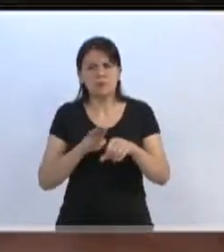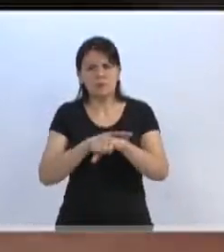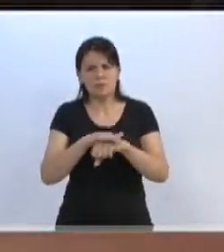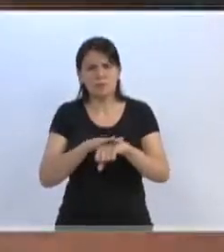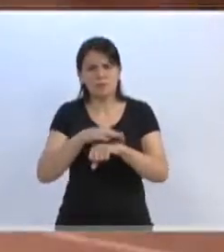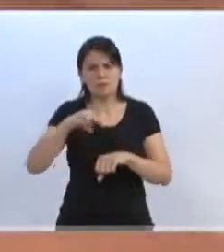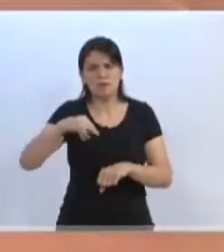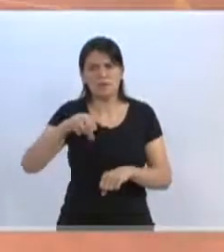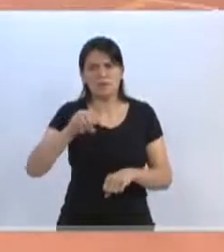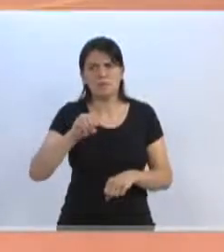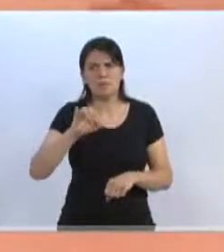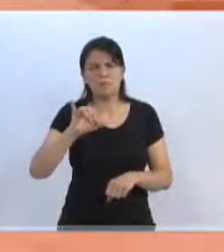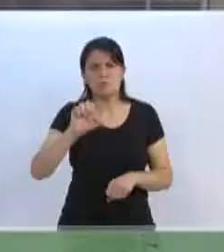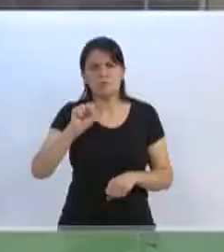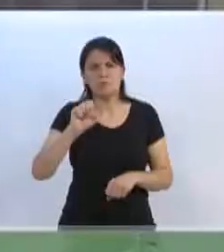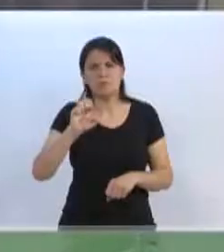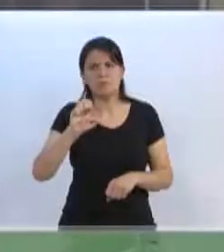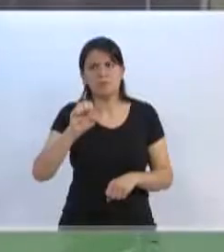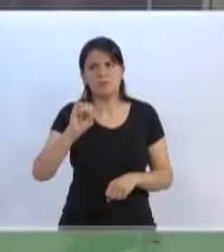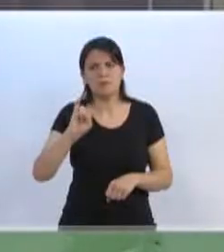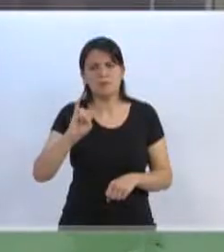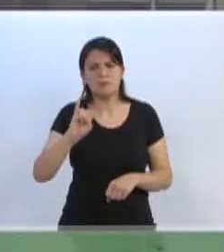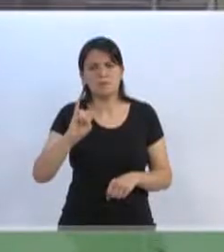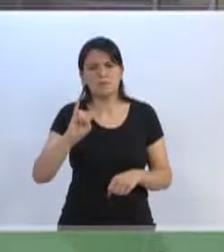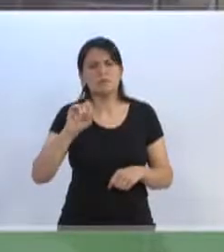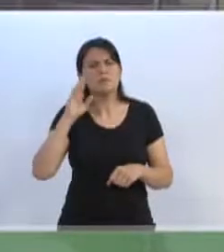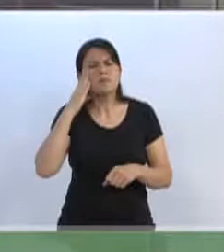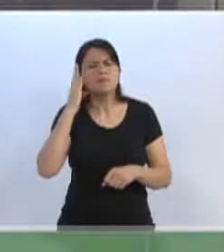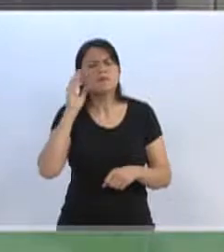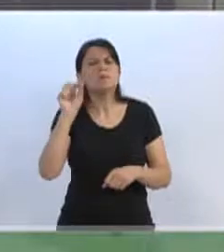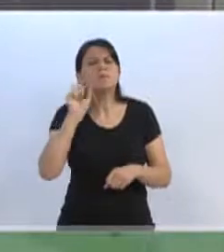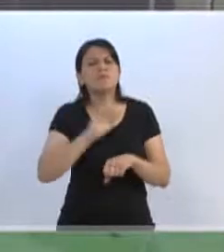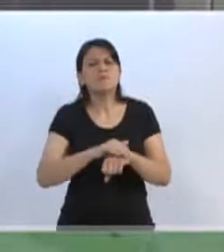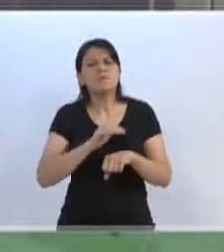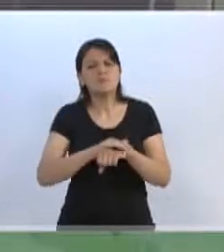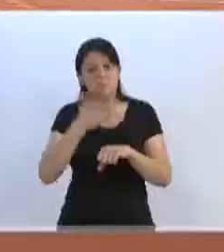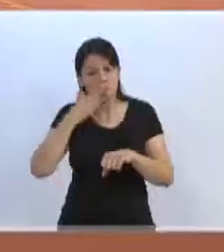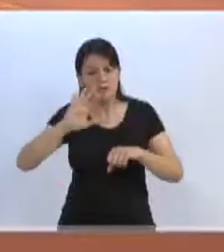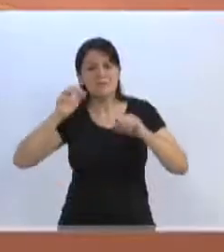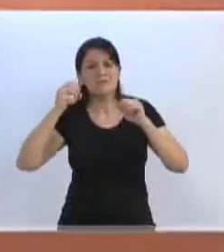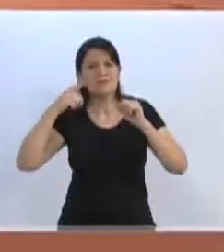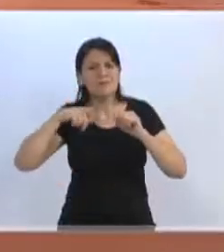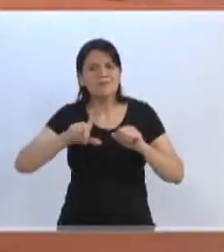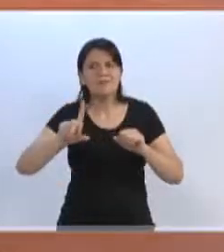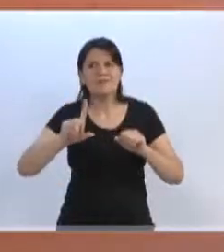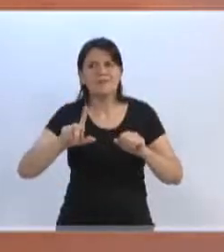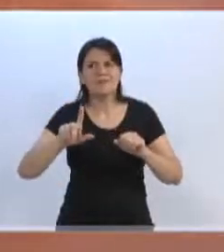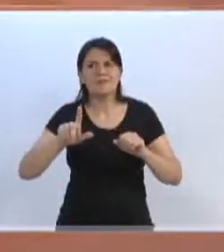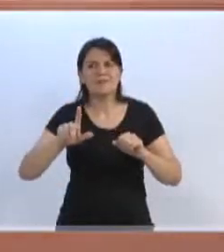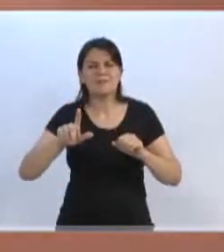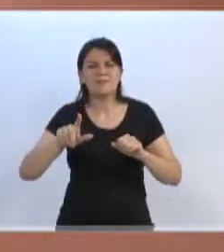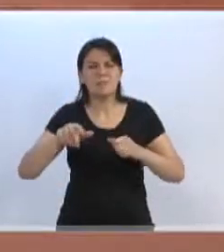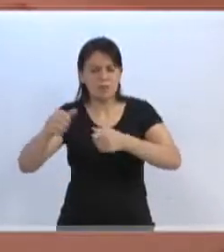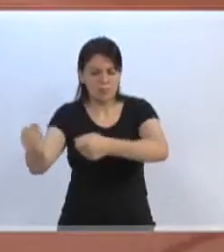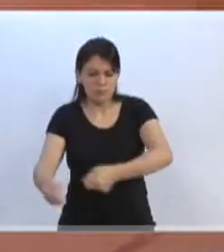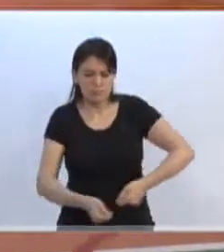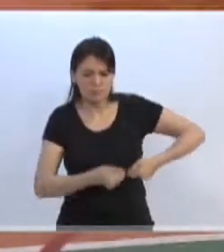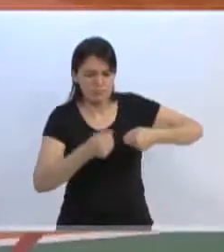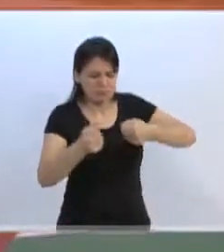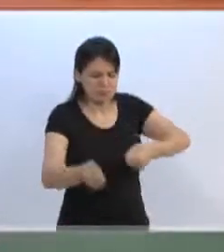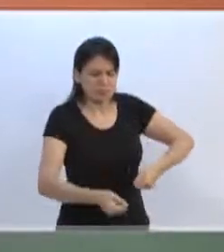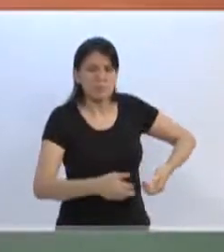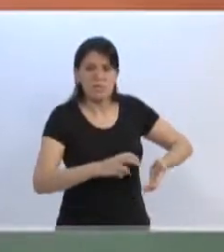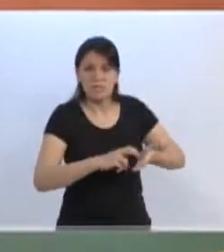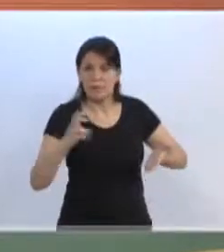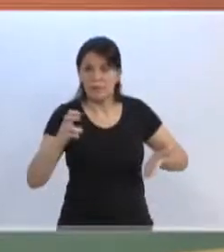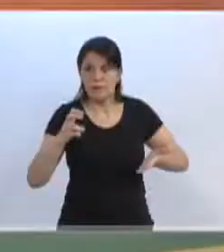estive lá com eles e sabe que tem que ser feito ali para as crianças poder jogar as crianças têm que rolar de manhã